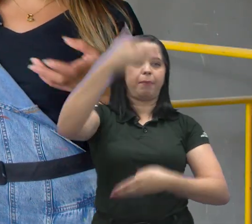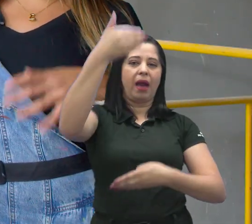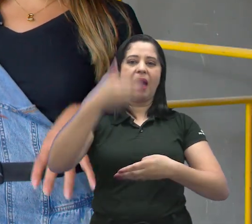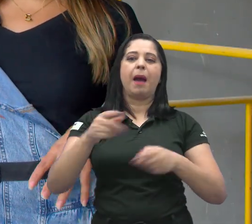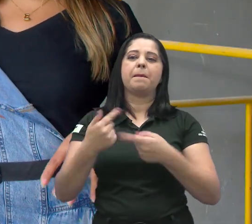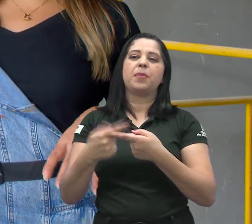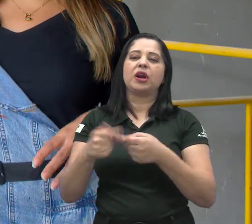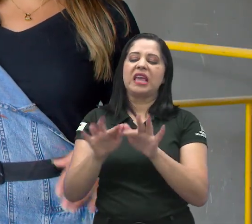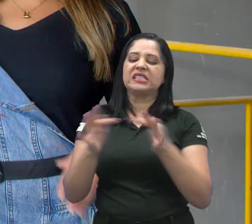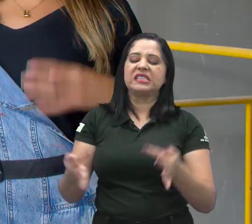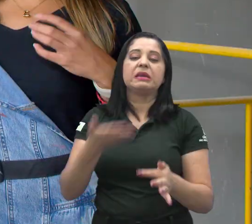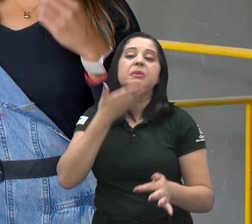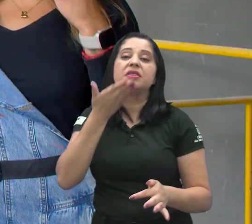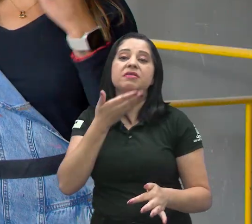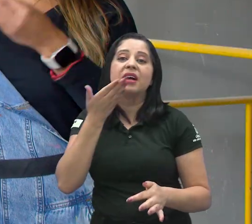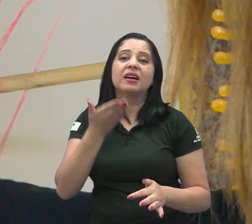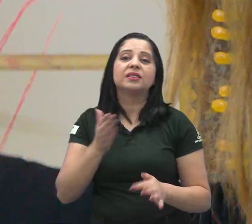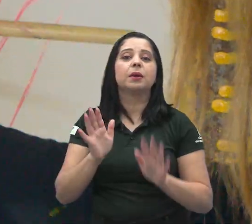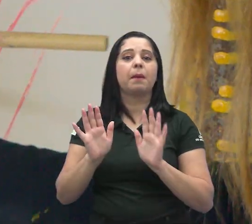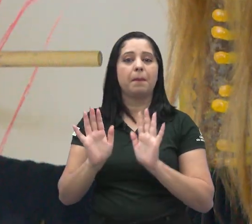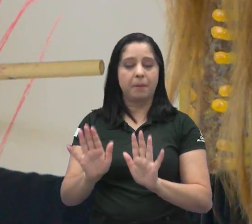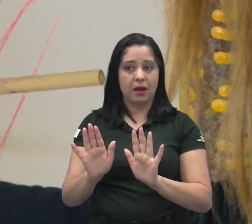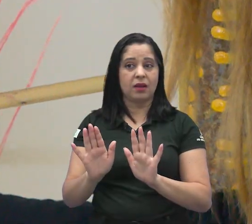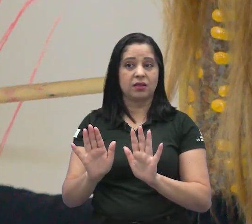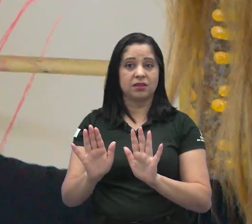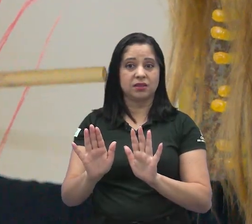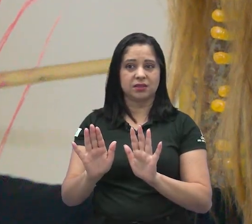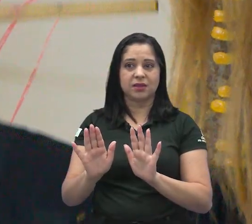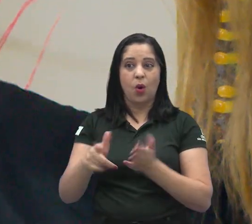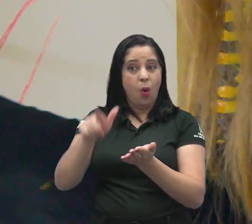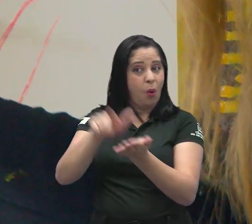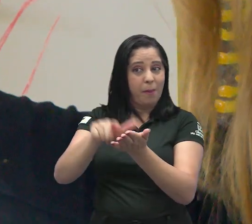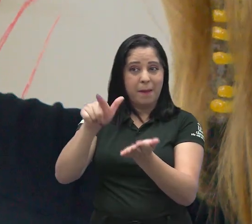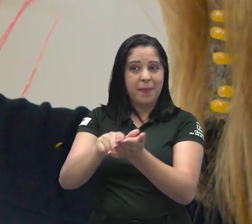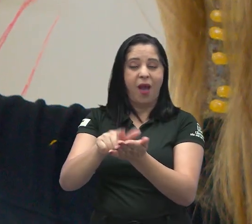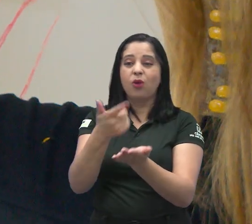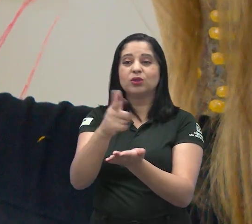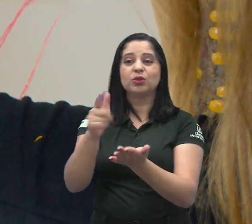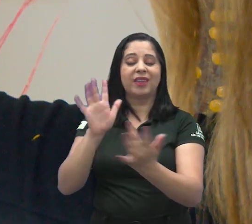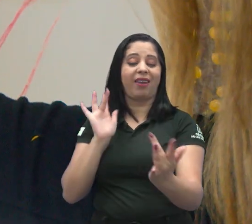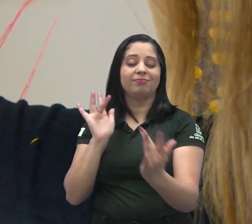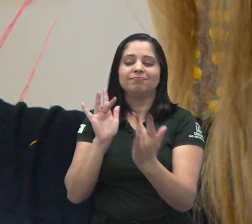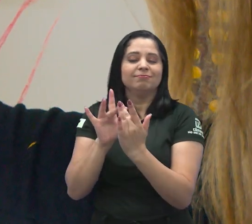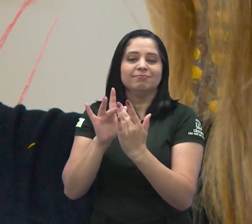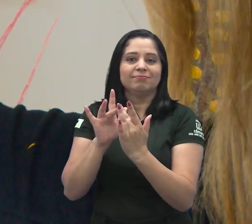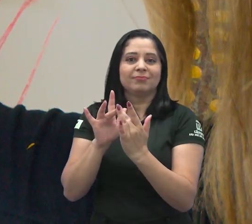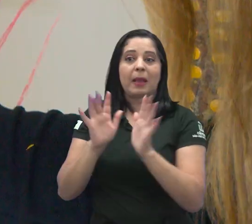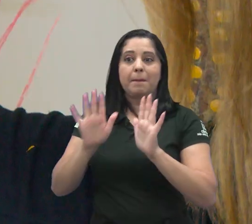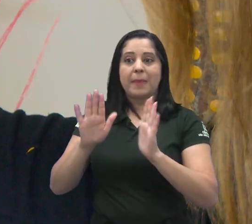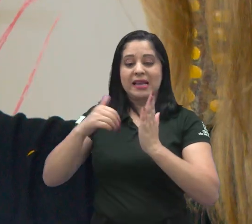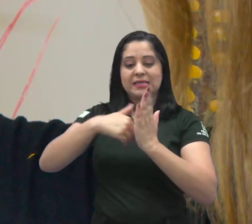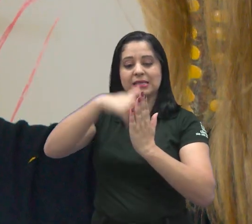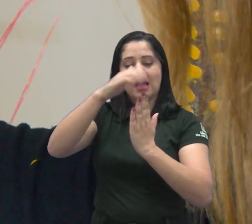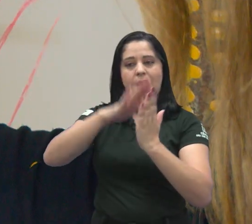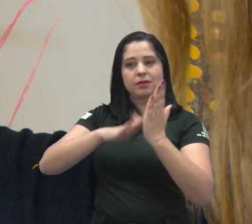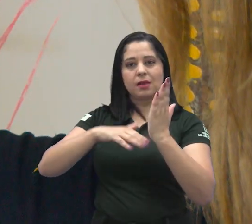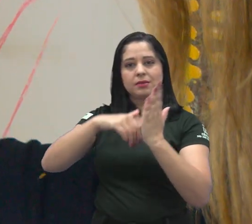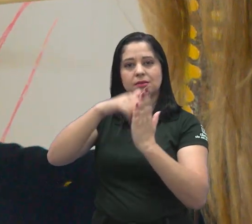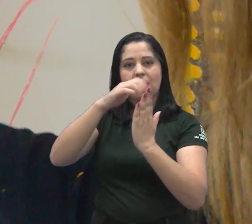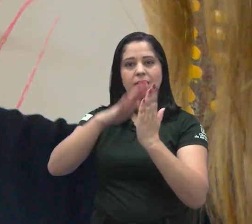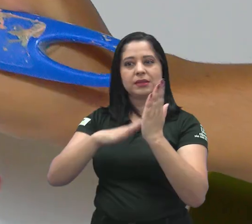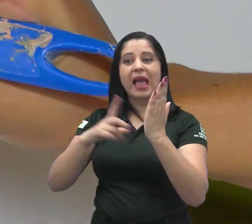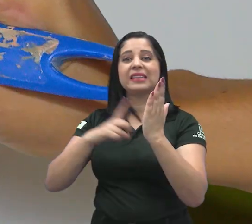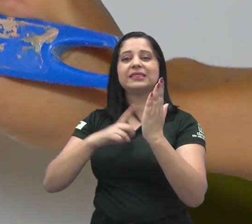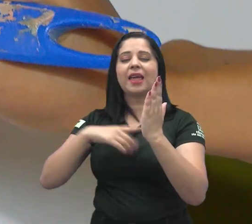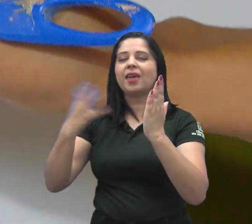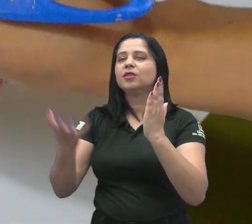mais simples, é mais rápido. Só que o papel de parede, ele não traz aquela conexão. A pintura, ela tem a questão do feito à mão, ela traz